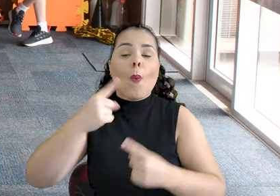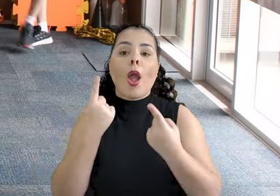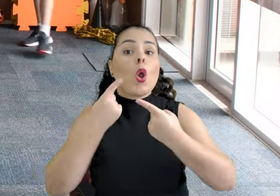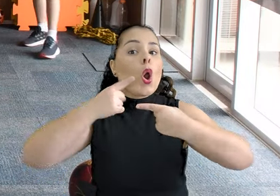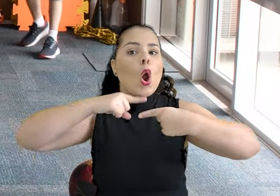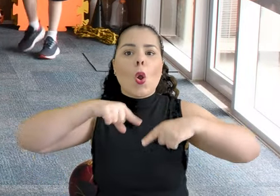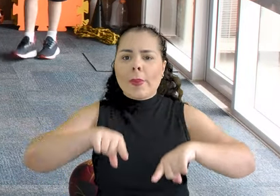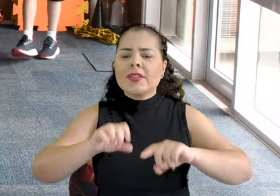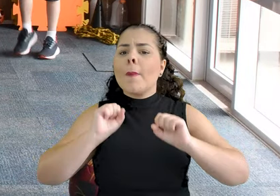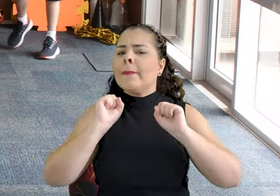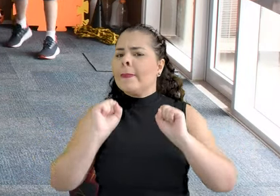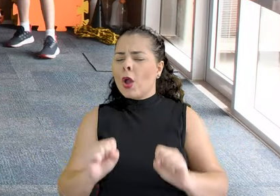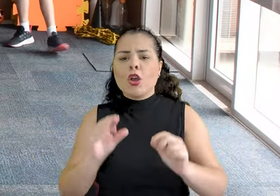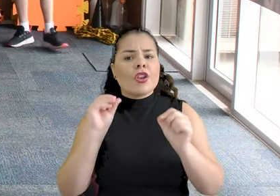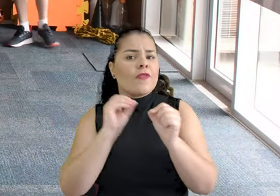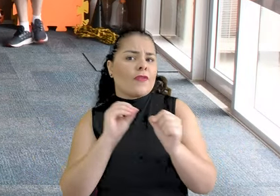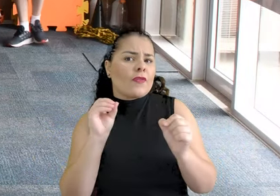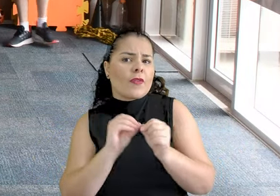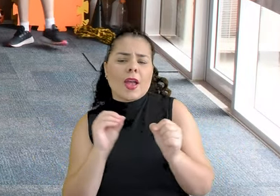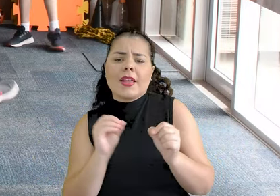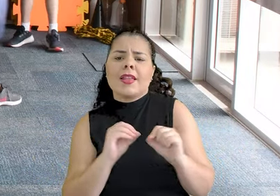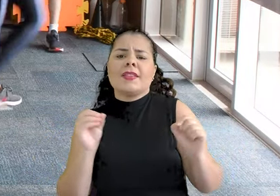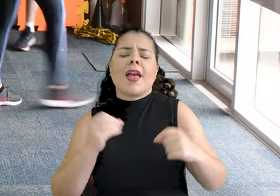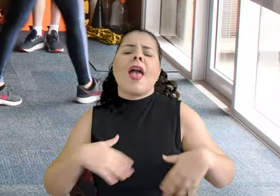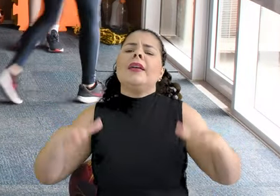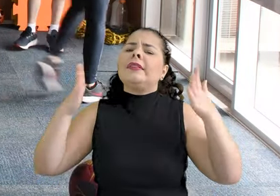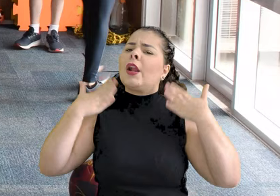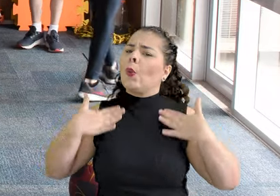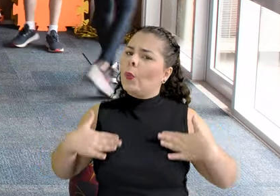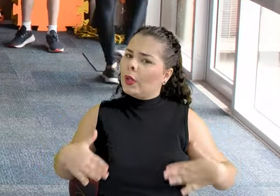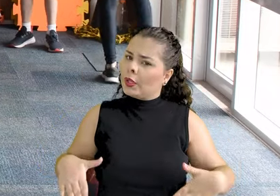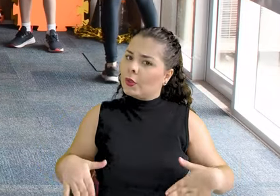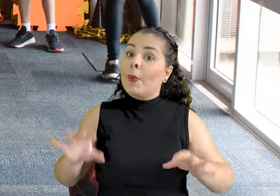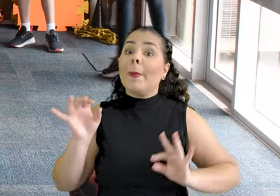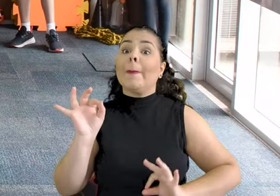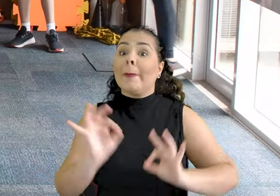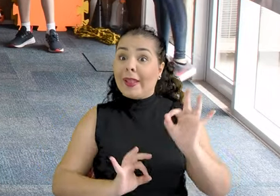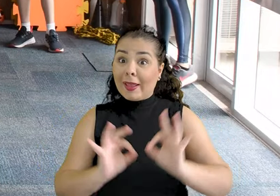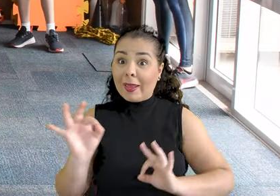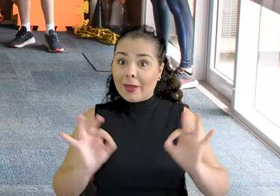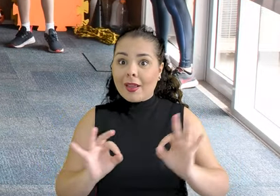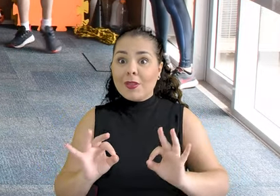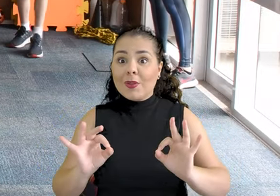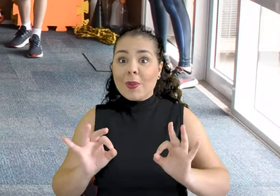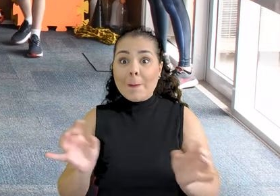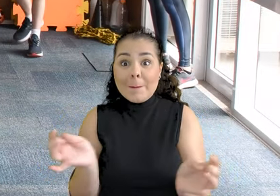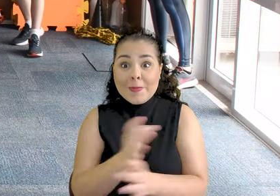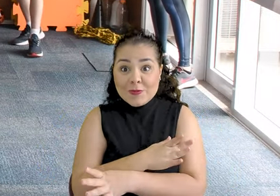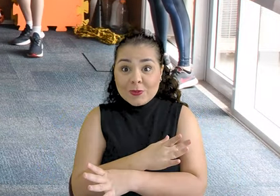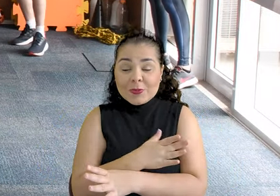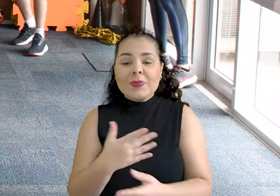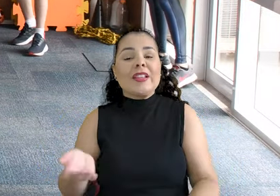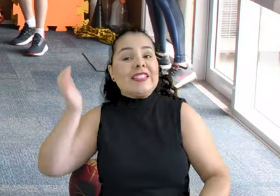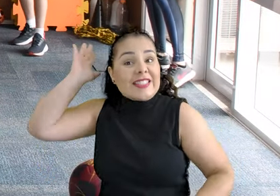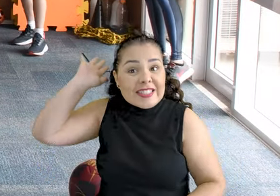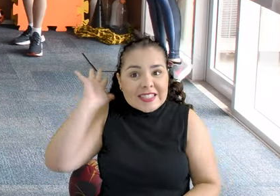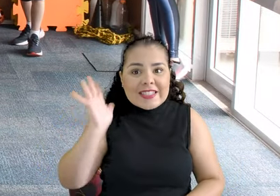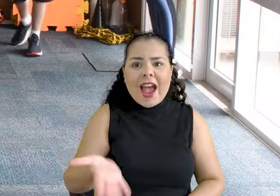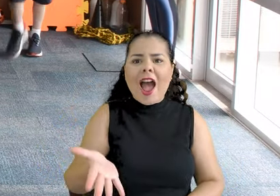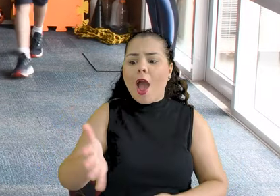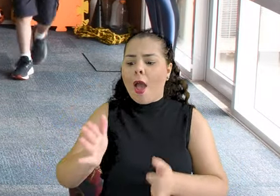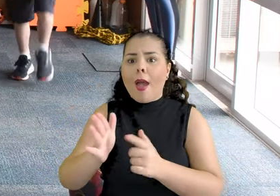tá? Podem fazer numa boa. Preparados? Preparados. Bora!